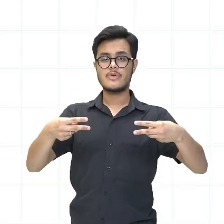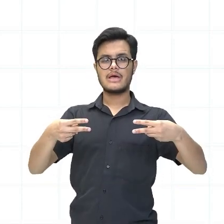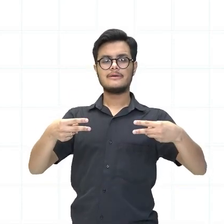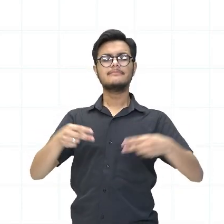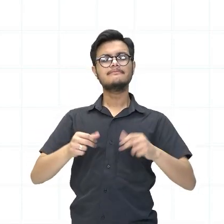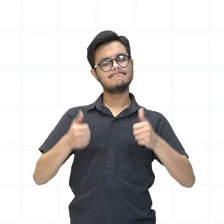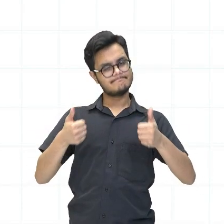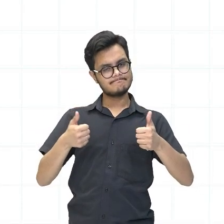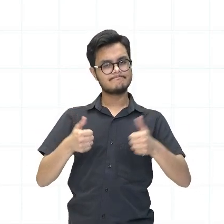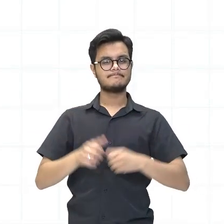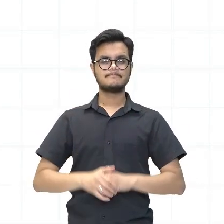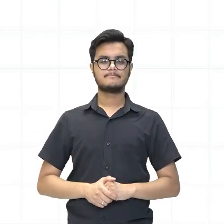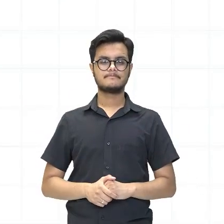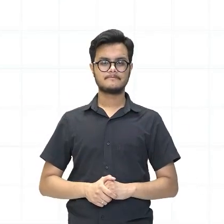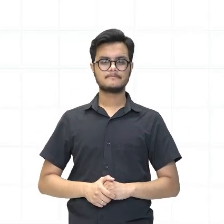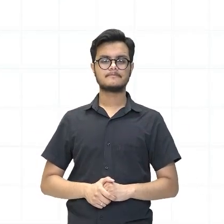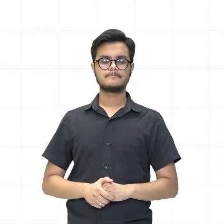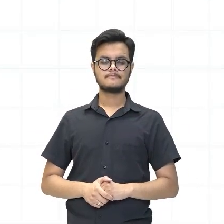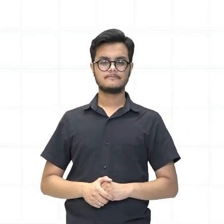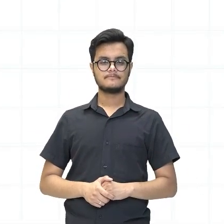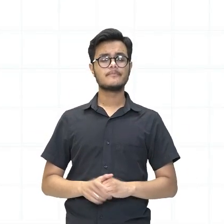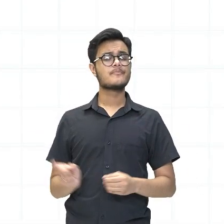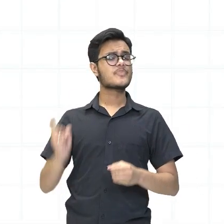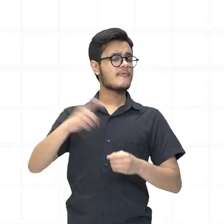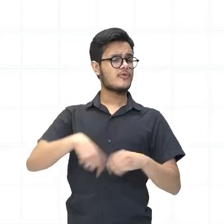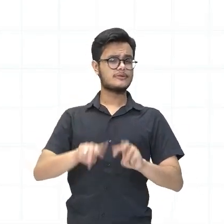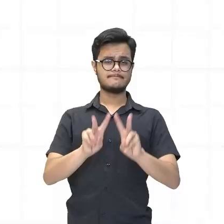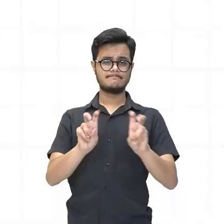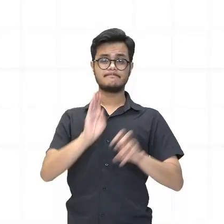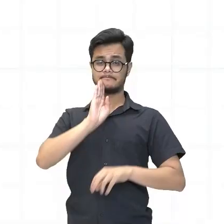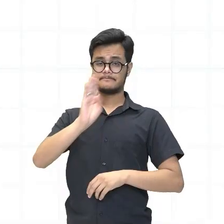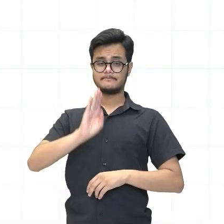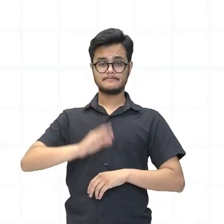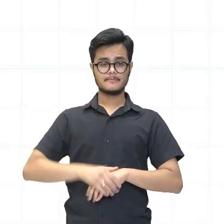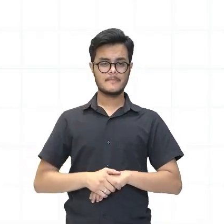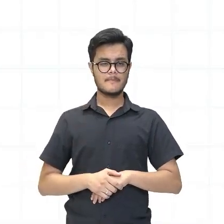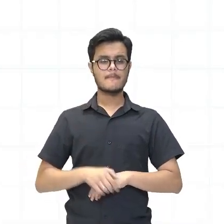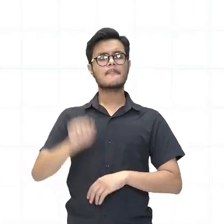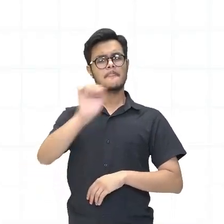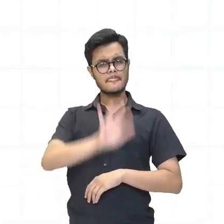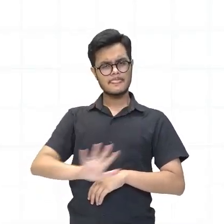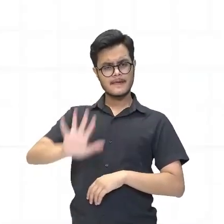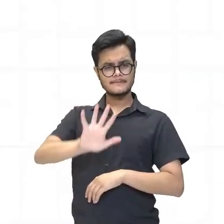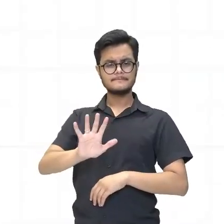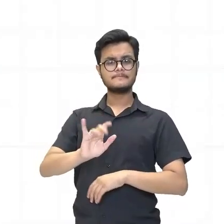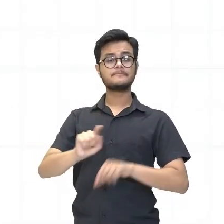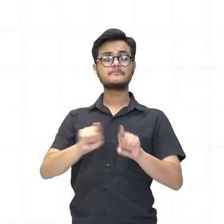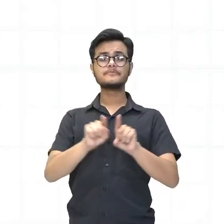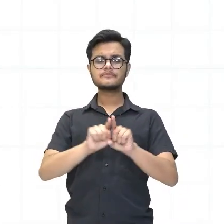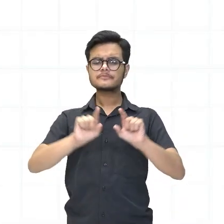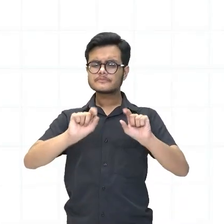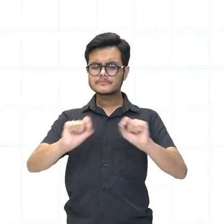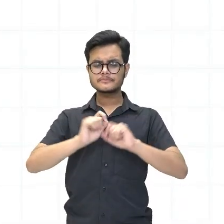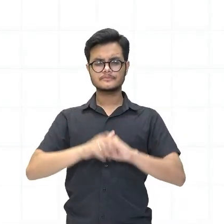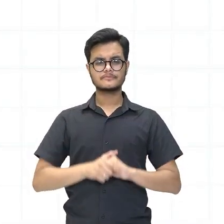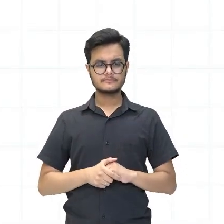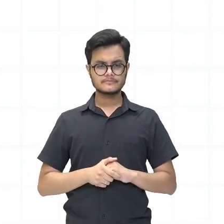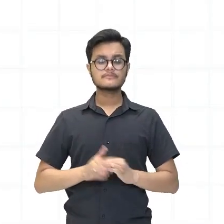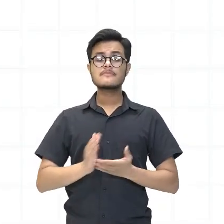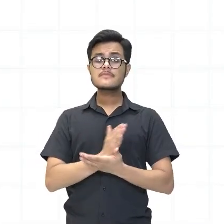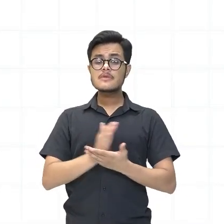conexões. Retornando aqui à nossa reportagem principal, além das imagens, você pode observar também